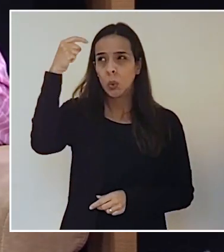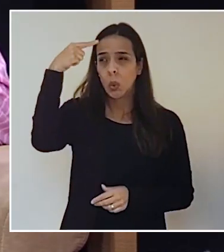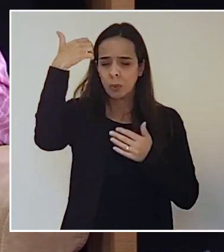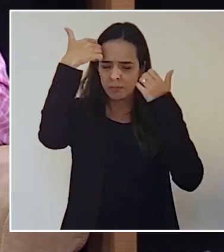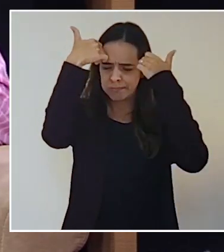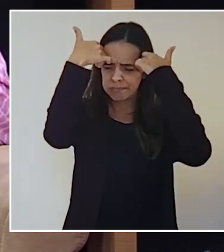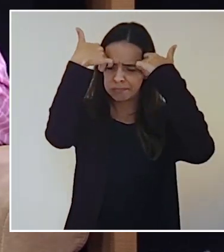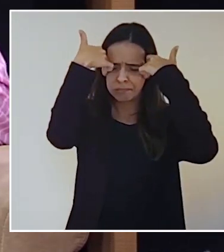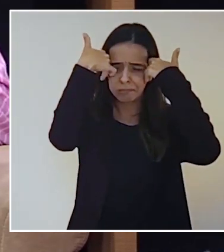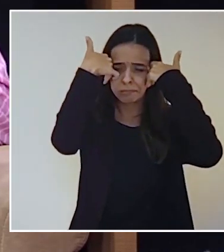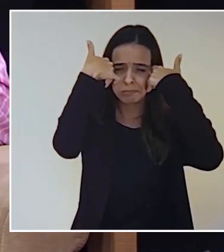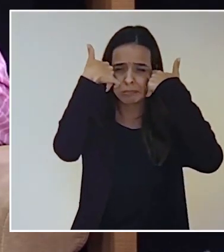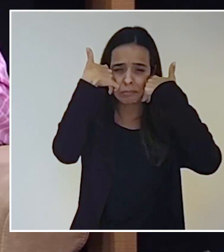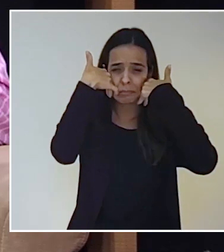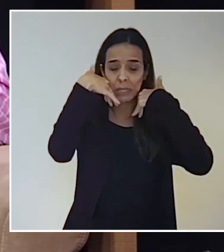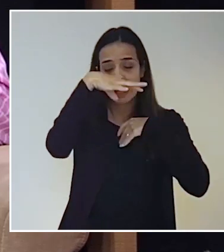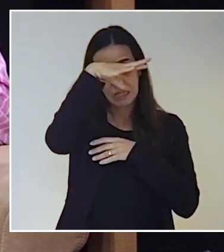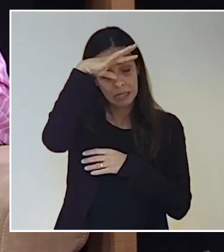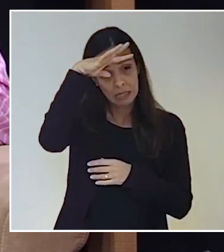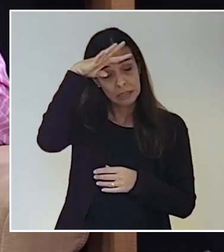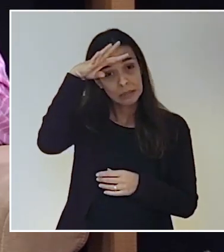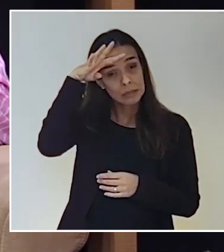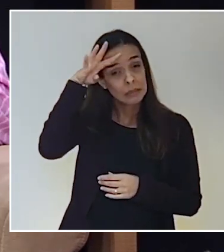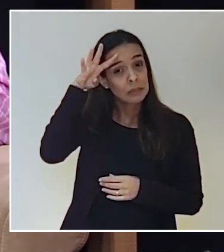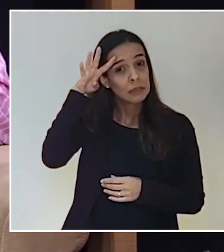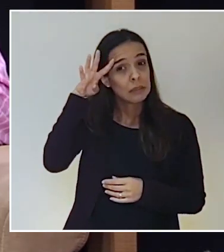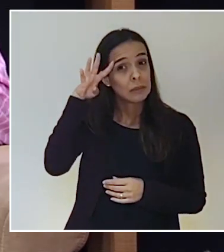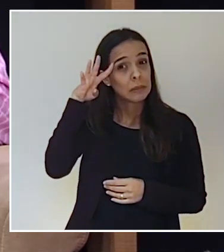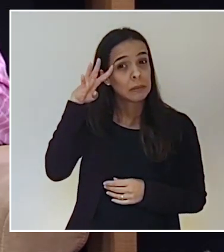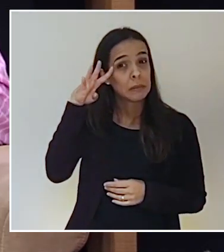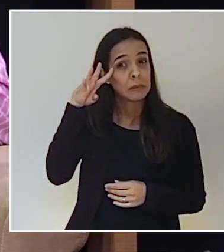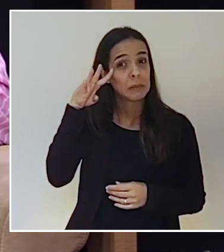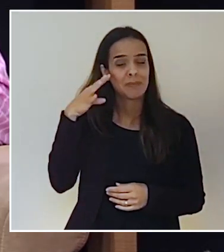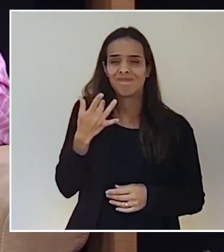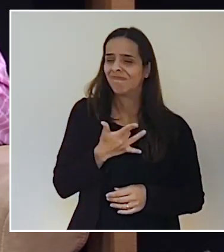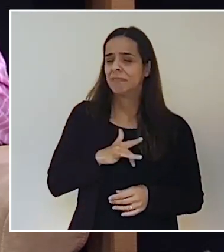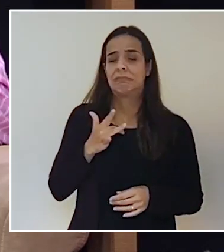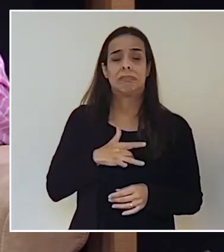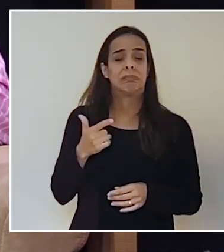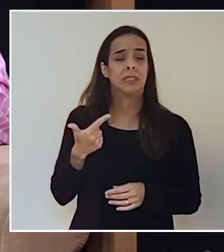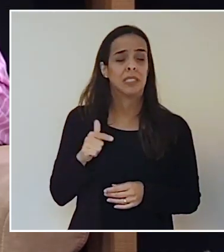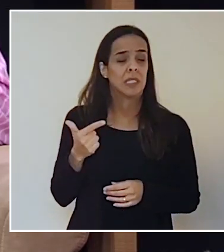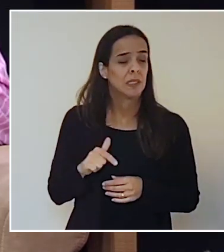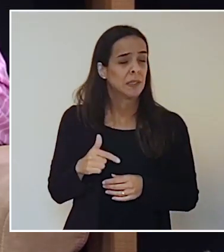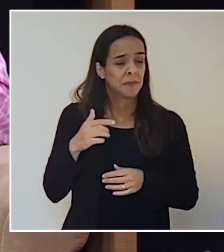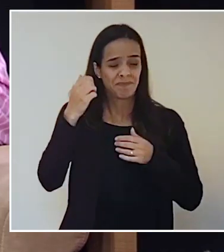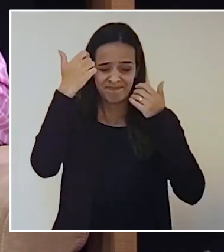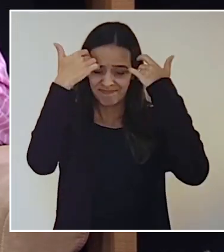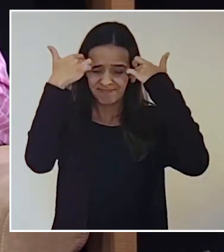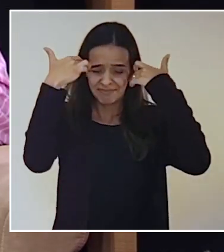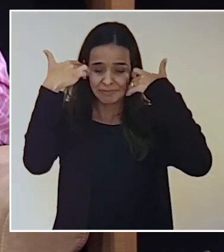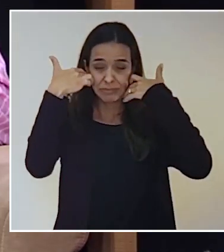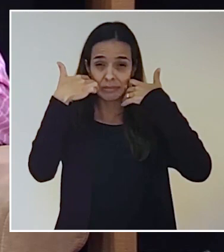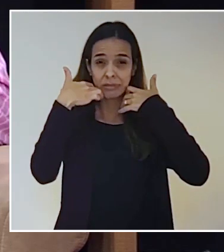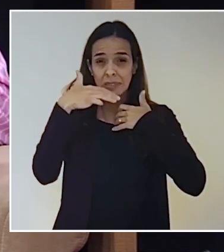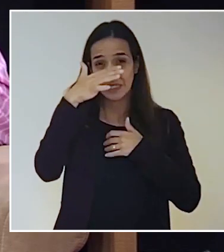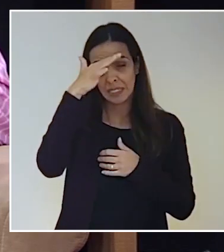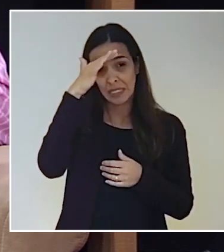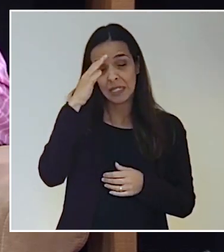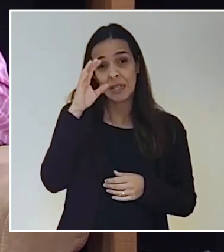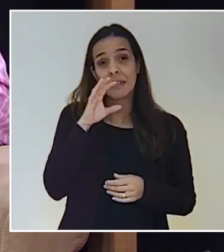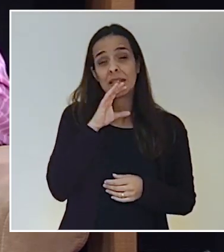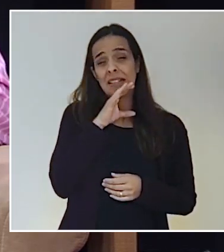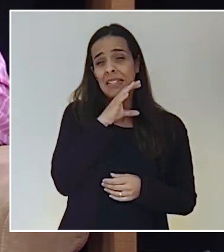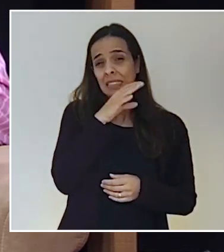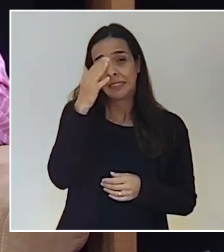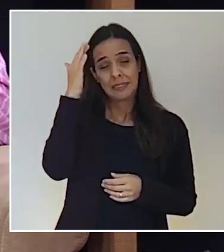causticante e inclemente está ardendo em sua cabeça, entenda isso. Não é para você